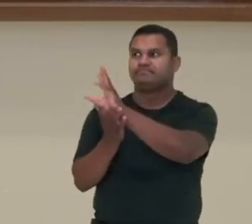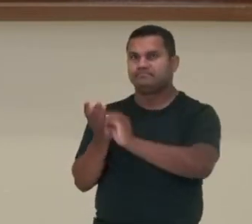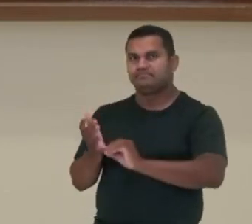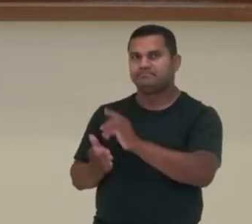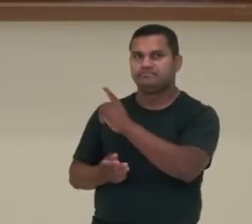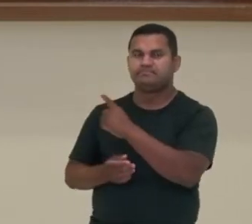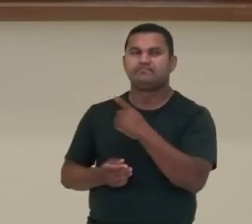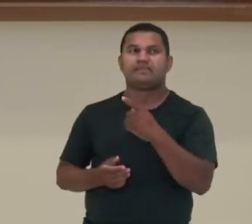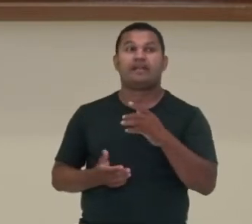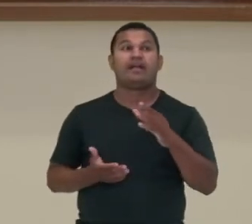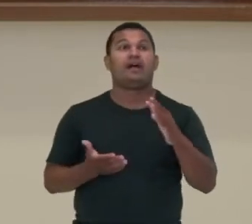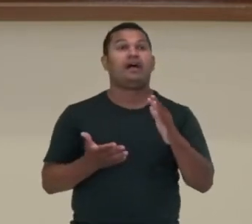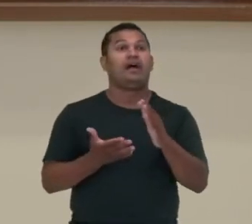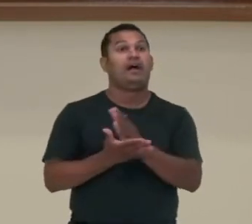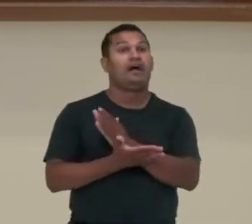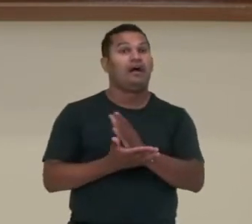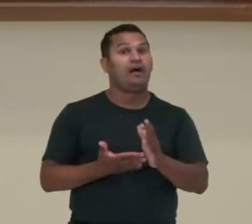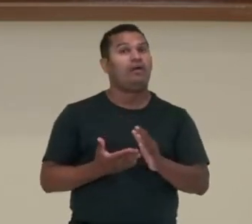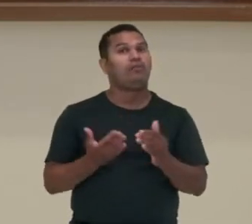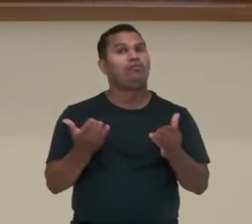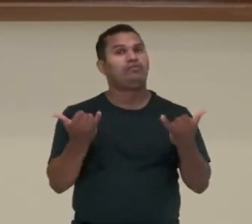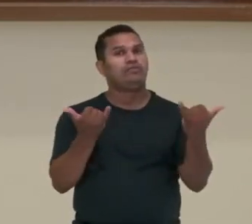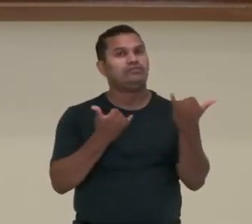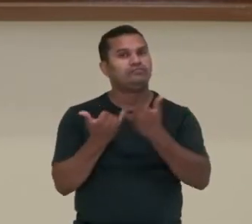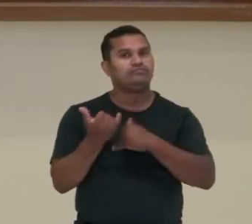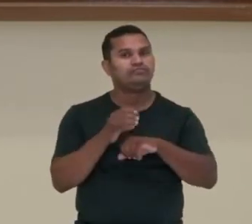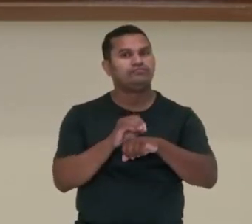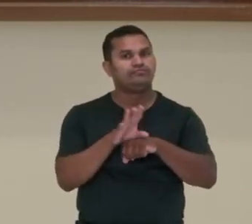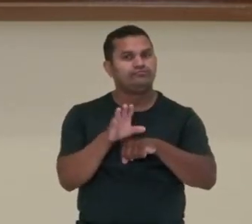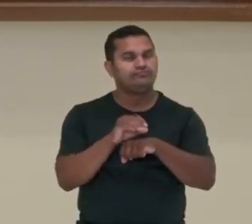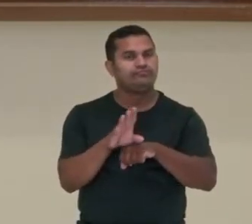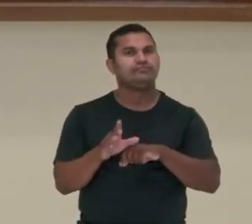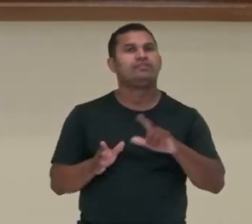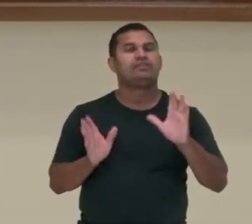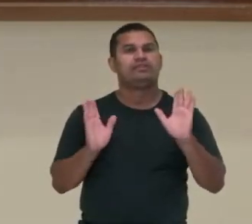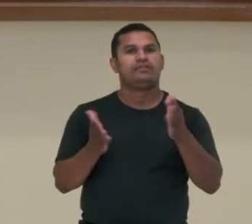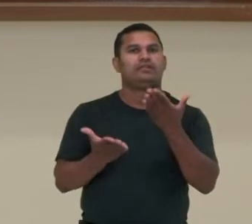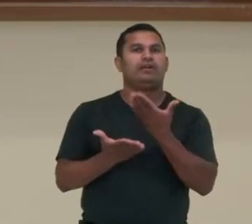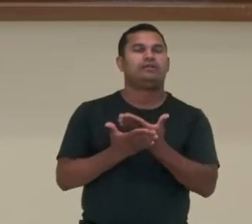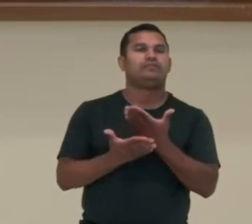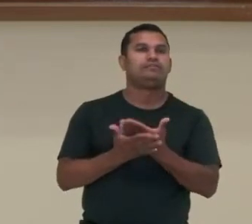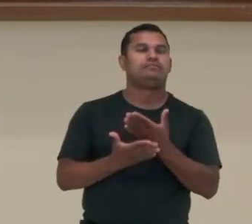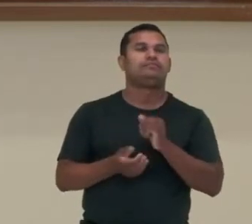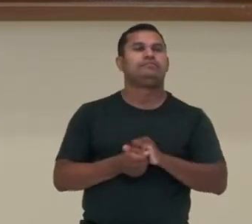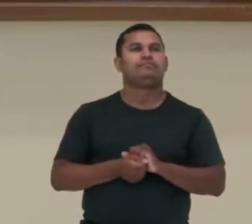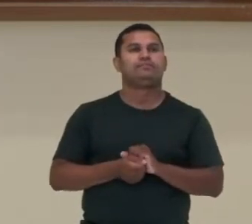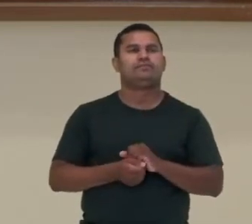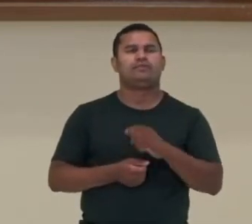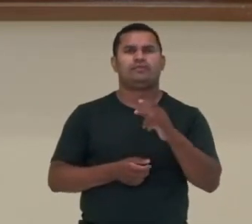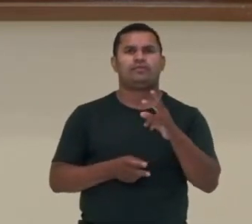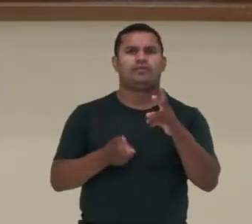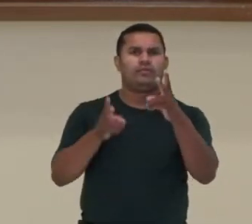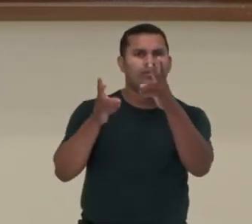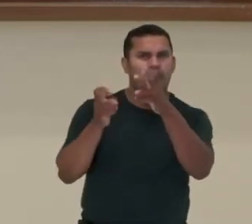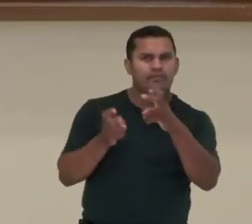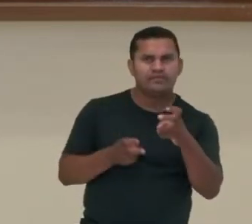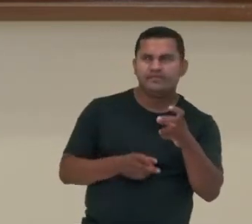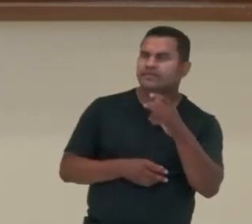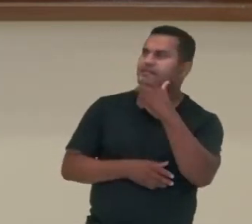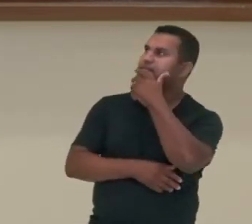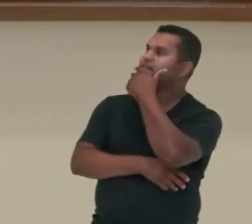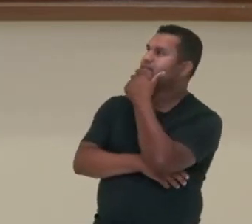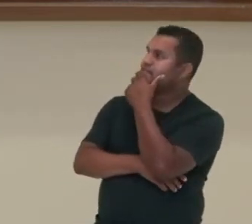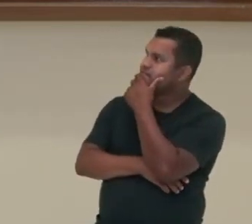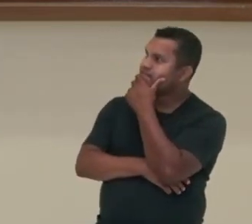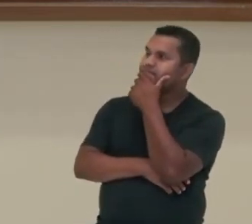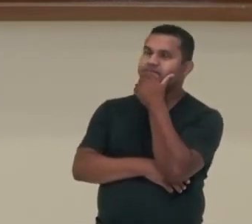ali algumas das informações que nós tínhamos estudado, né, nesse momento. Então, observando a